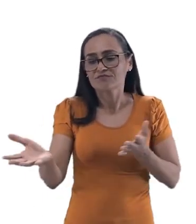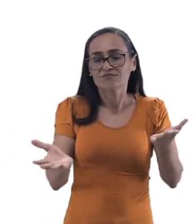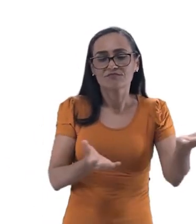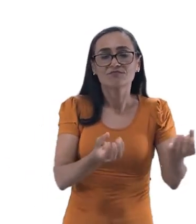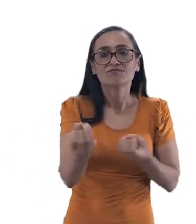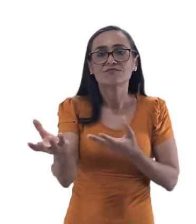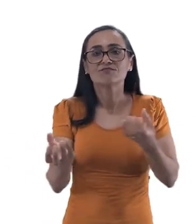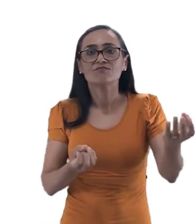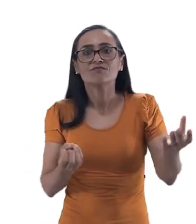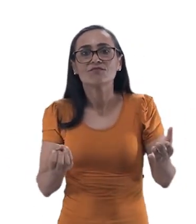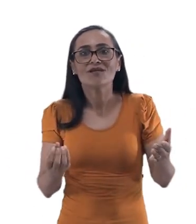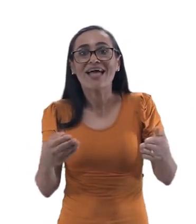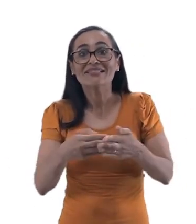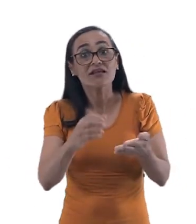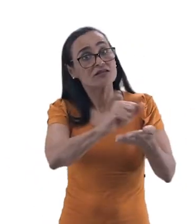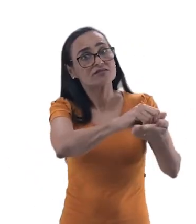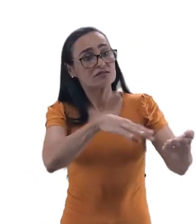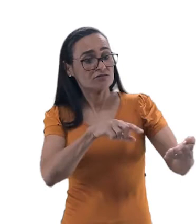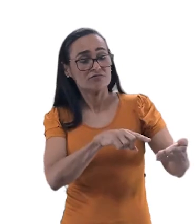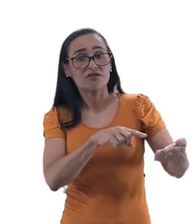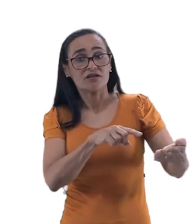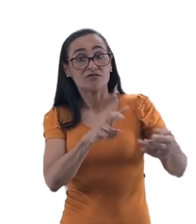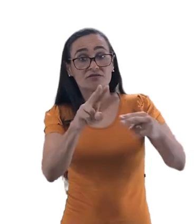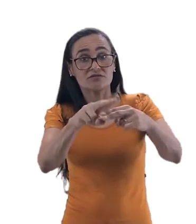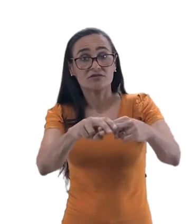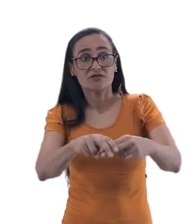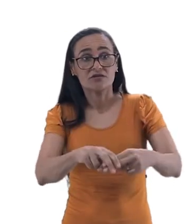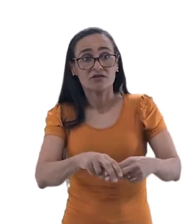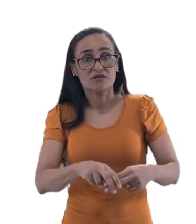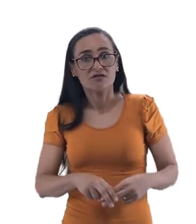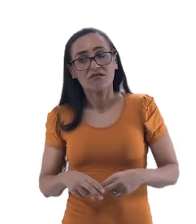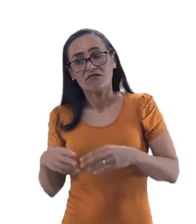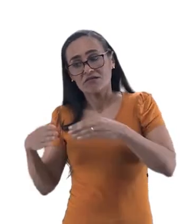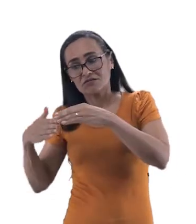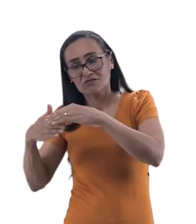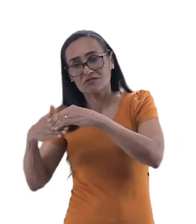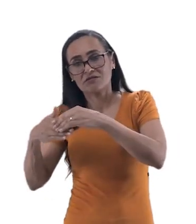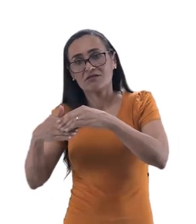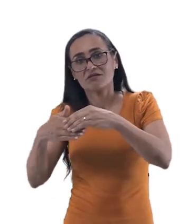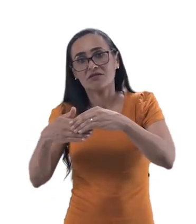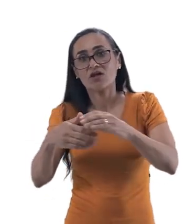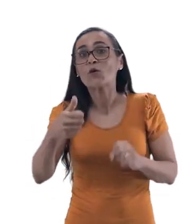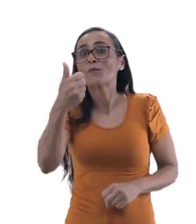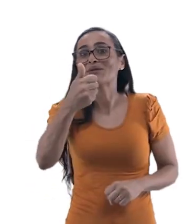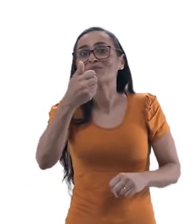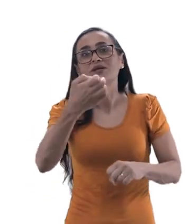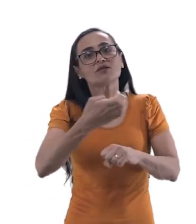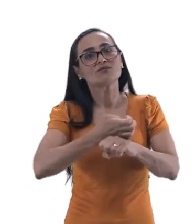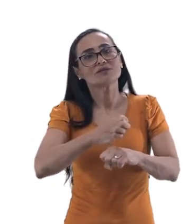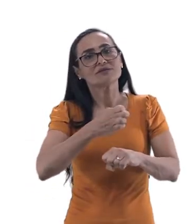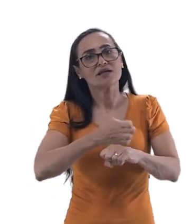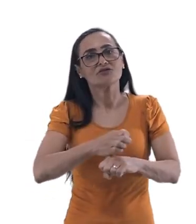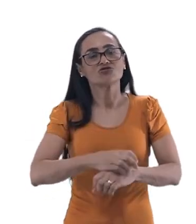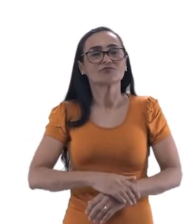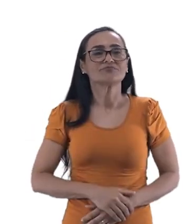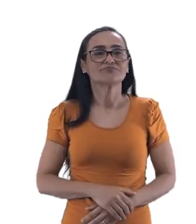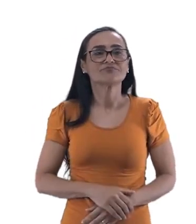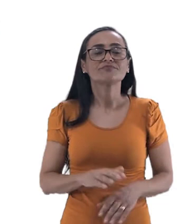recursos às atividades, através do direcionador de primeiro